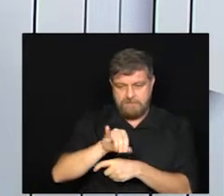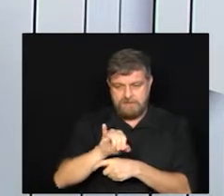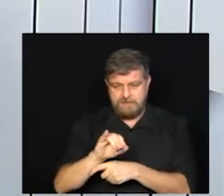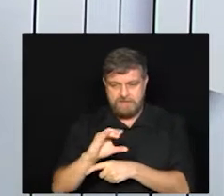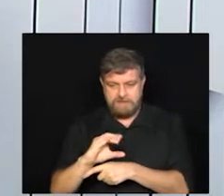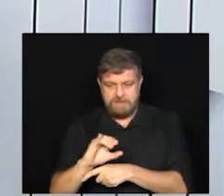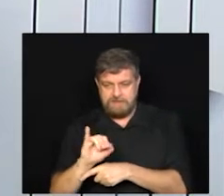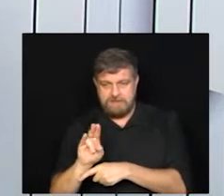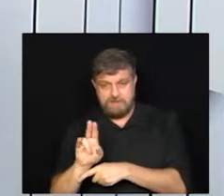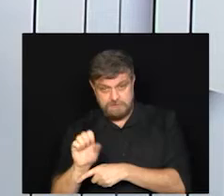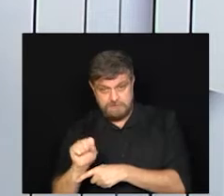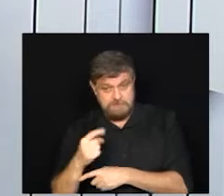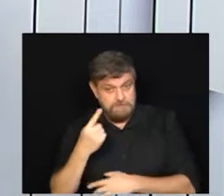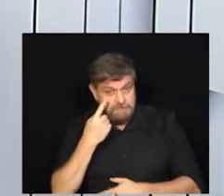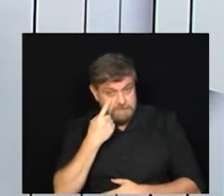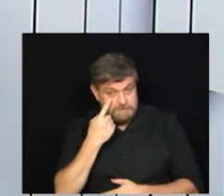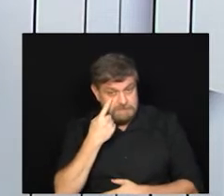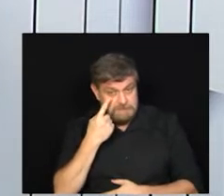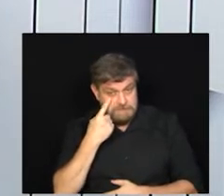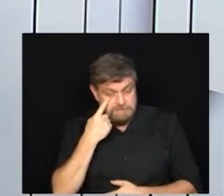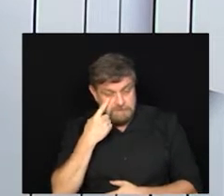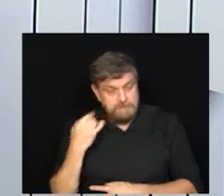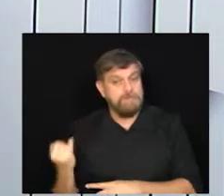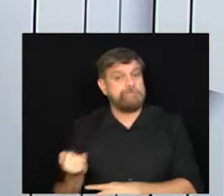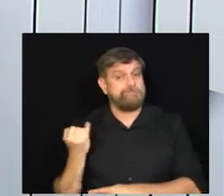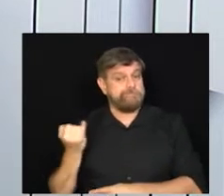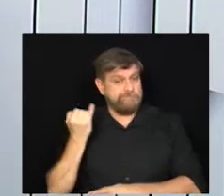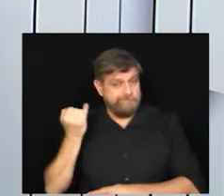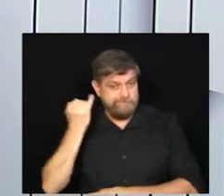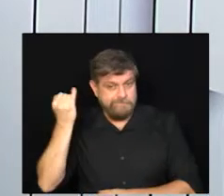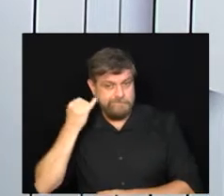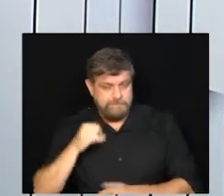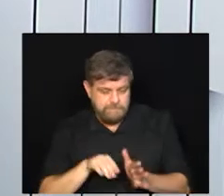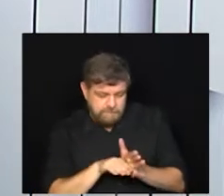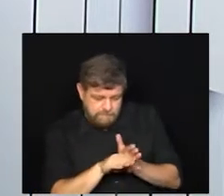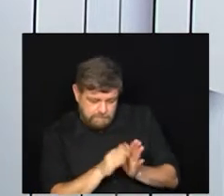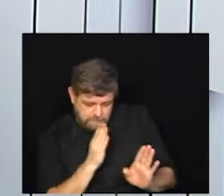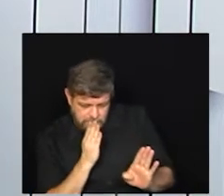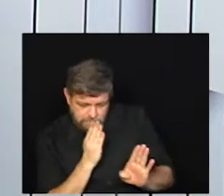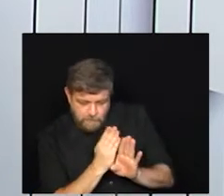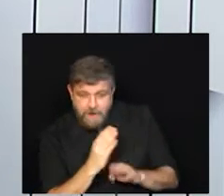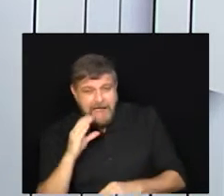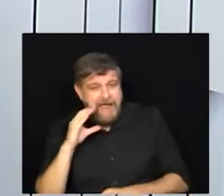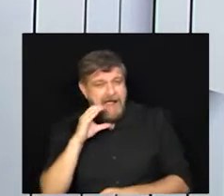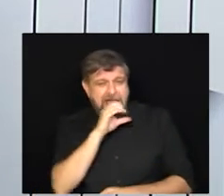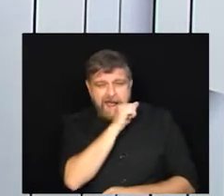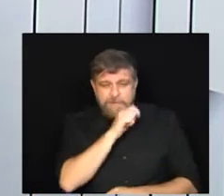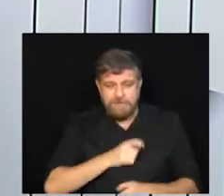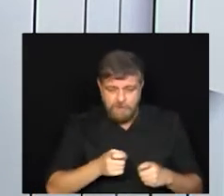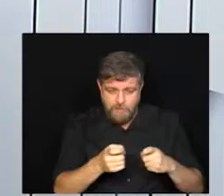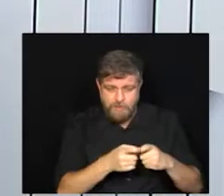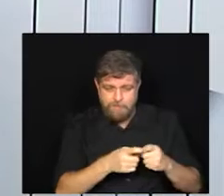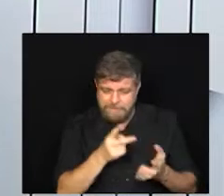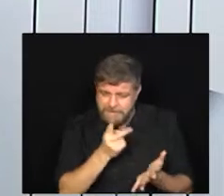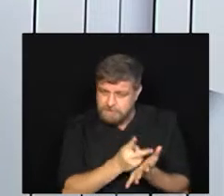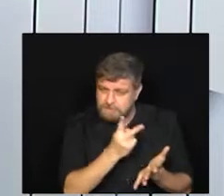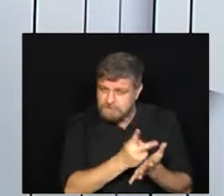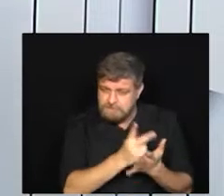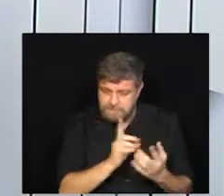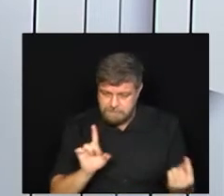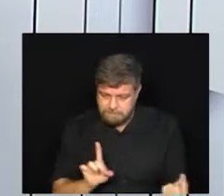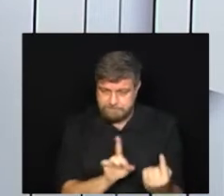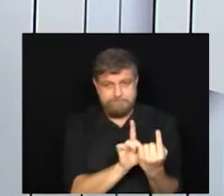Conceição. Vocês viram aí, né? Importante fazer o diagnóstico precoce, consultar sempre um